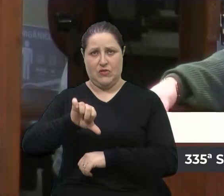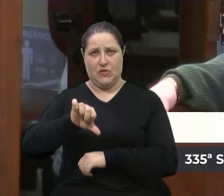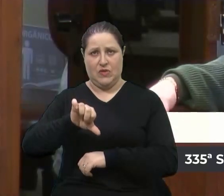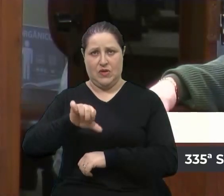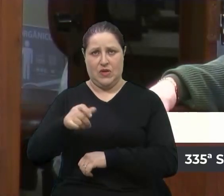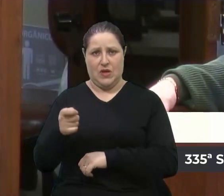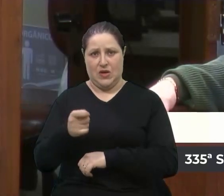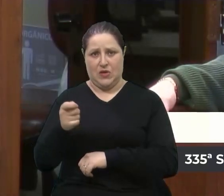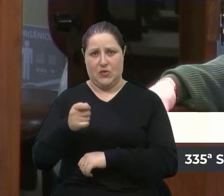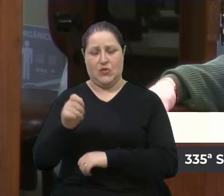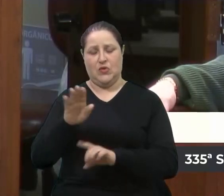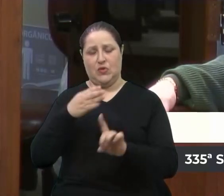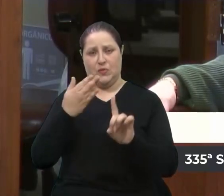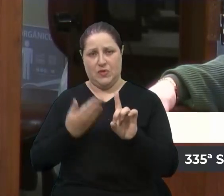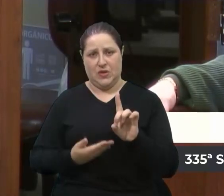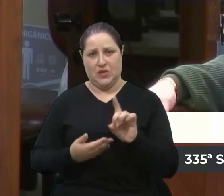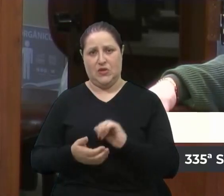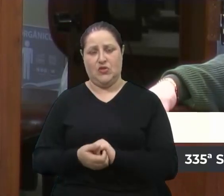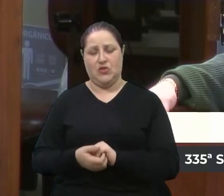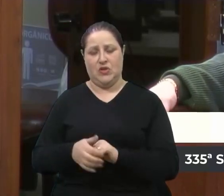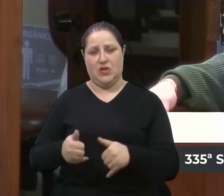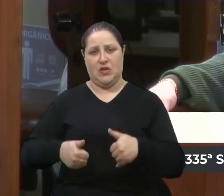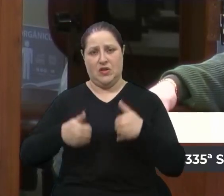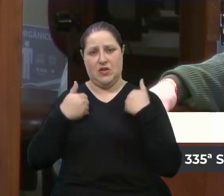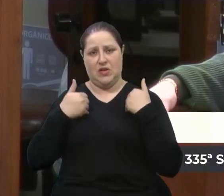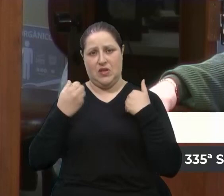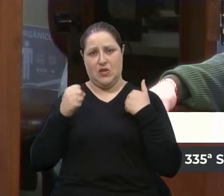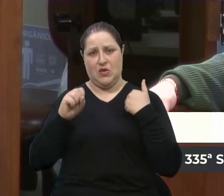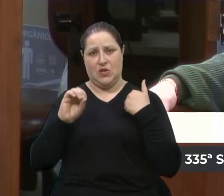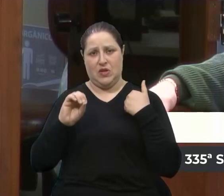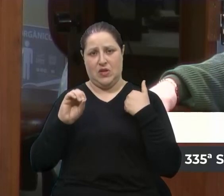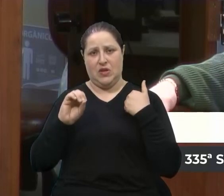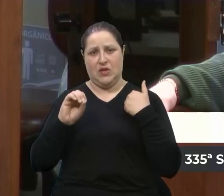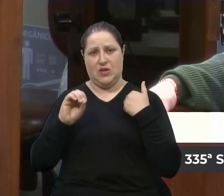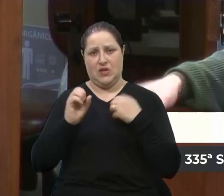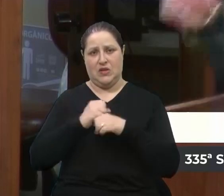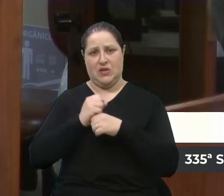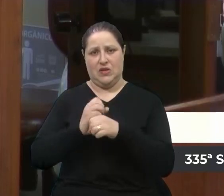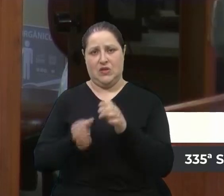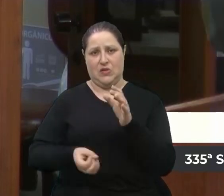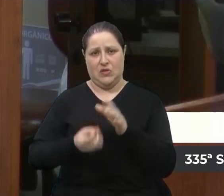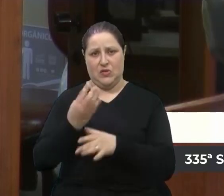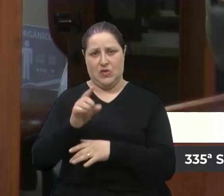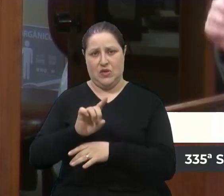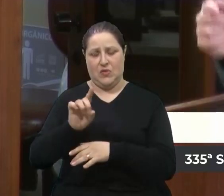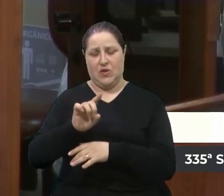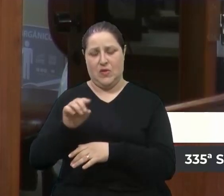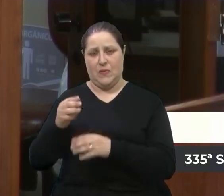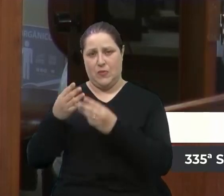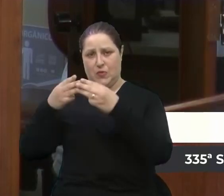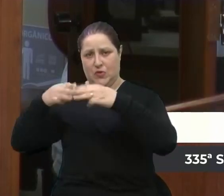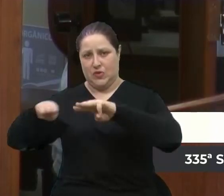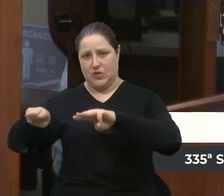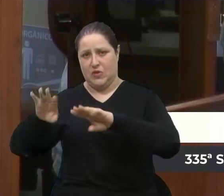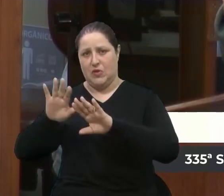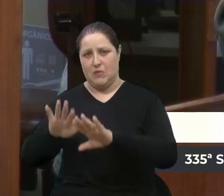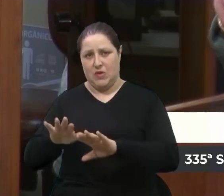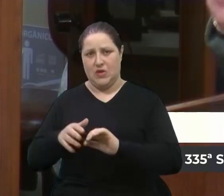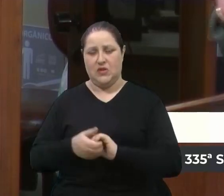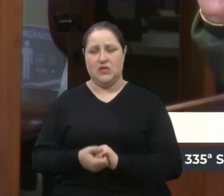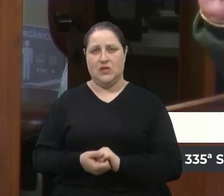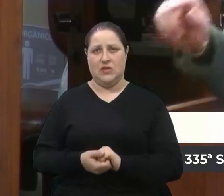será comemorado os 80 anos de criação, não do museu, mas sim, já lhe concedo,